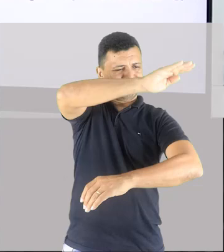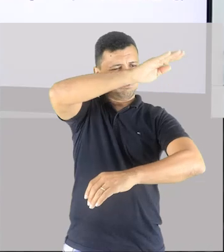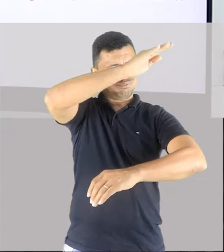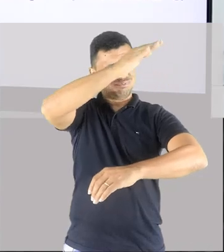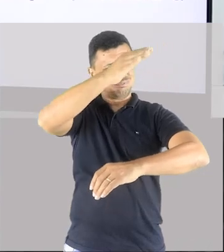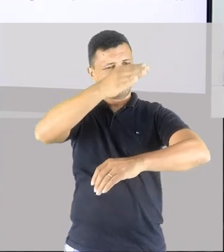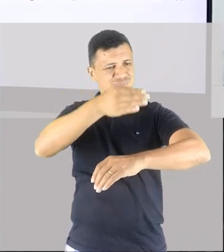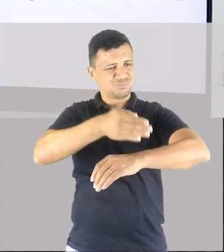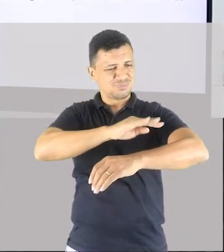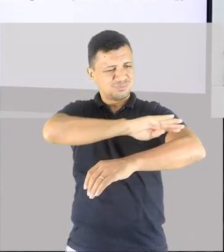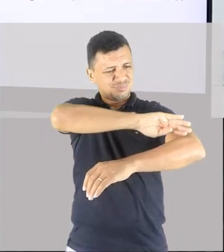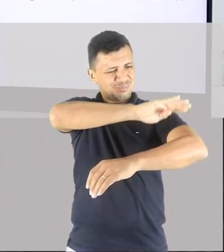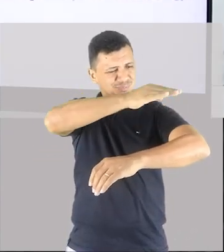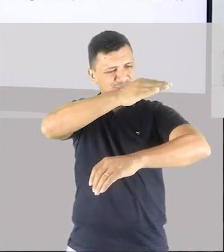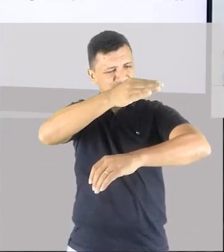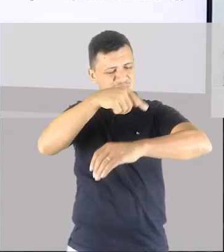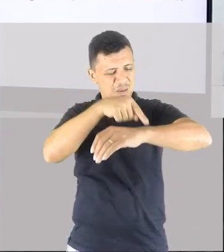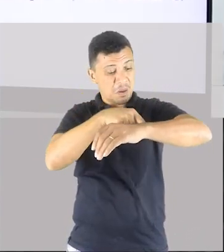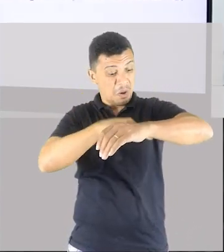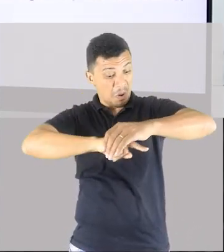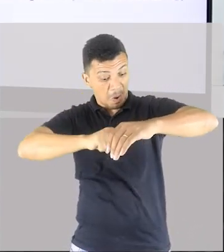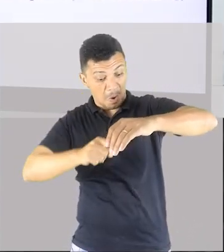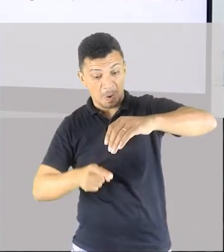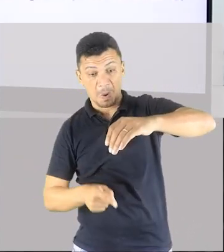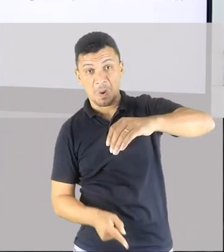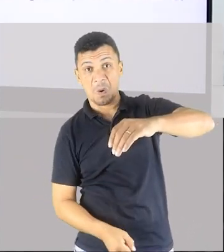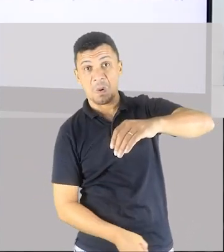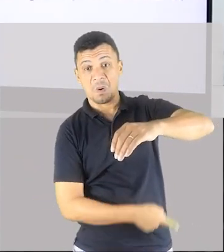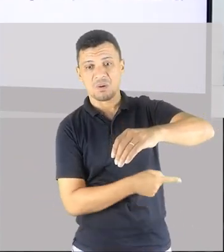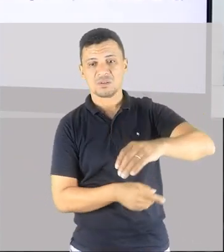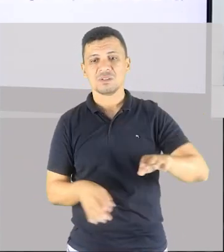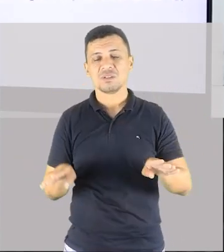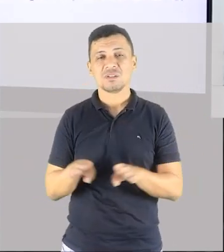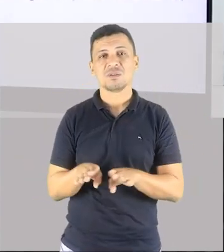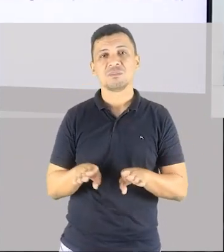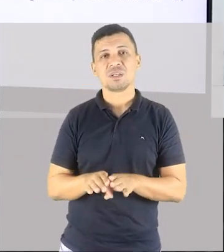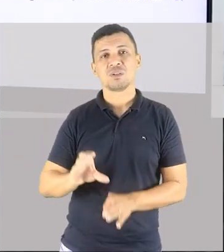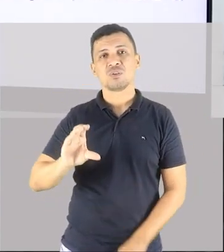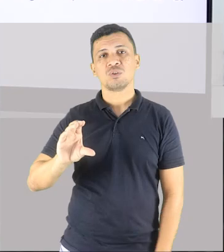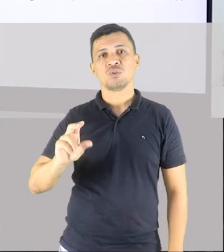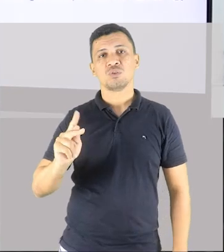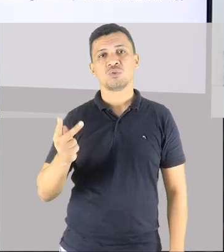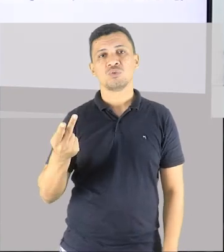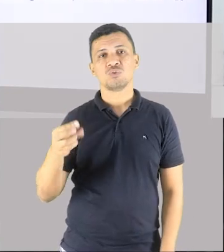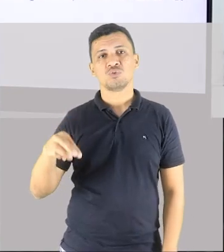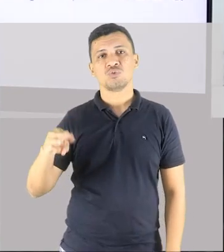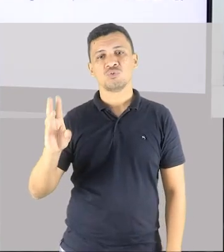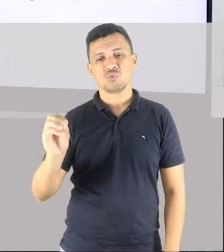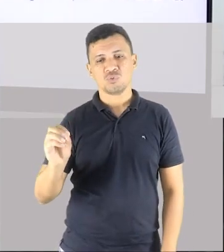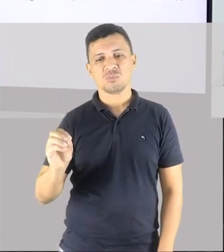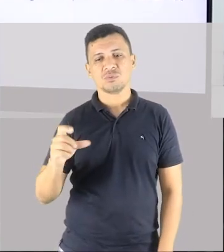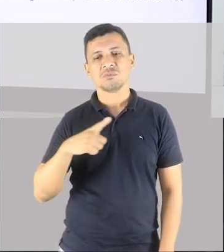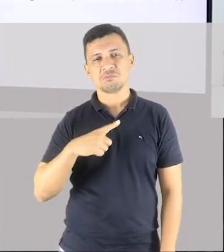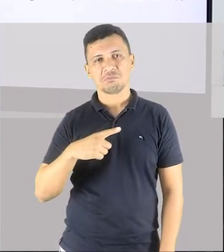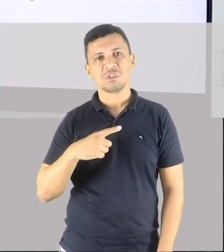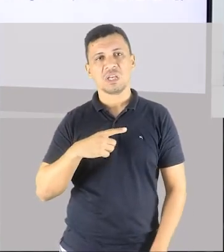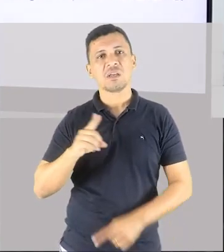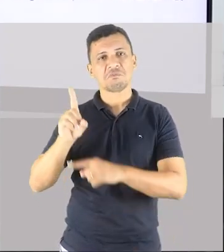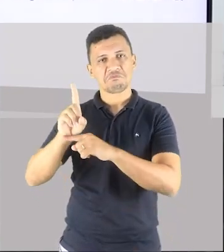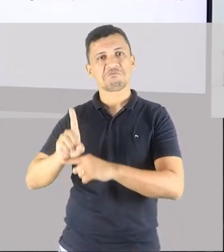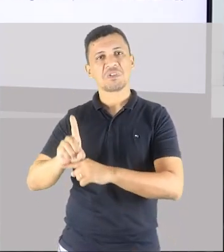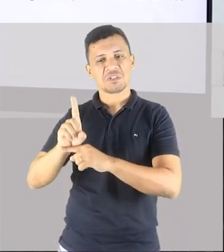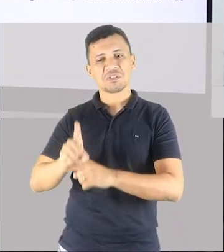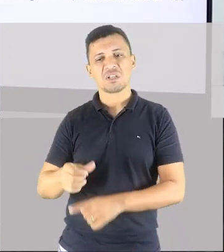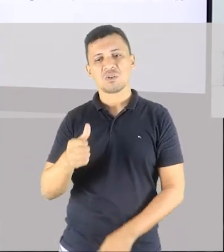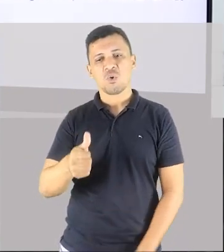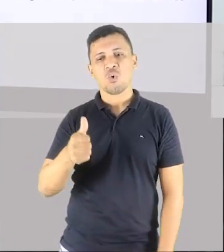bom? E aí o chumbo também tem uma densidade boa, não tão grande quanto a do mercúrio, mas uma densidade bem considerável.